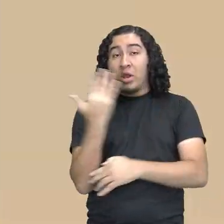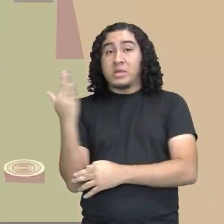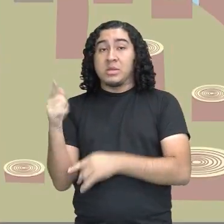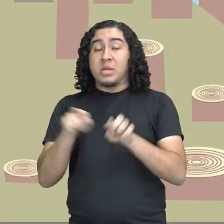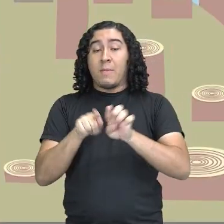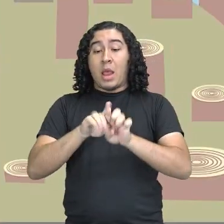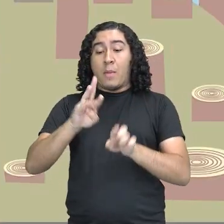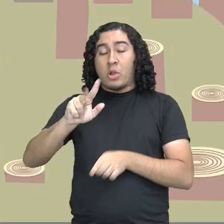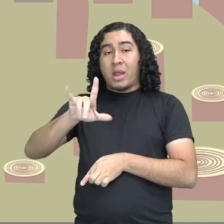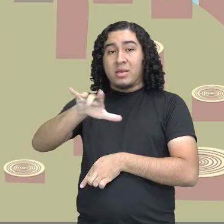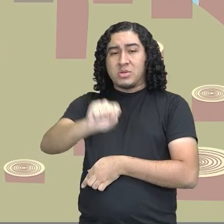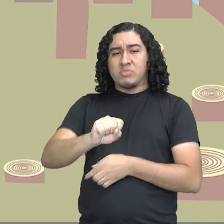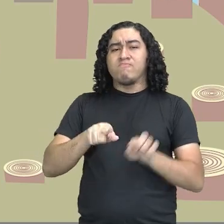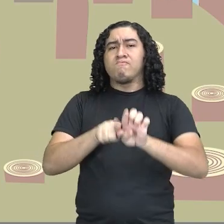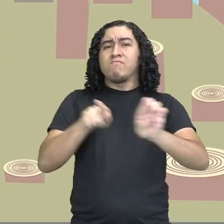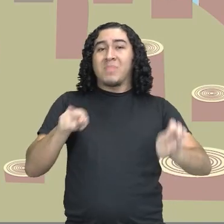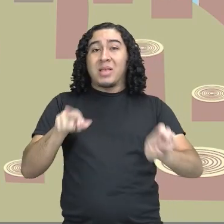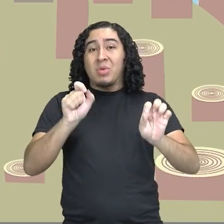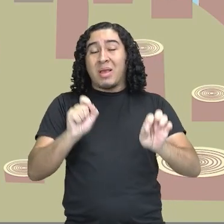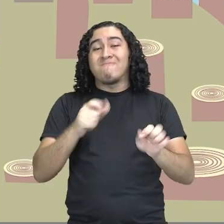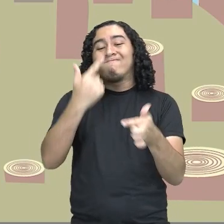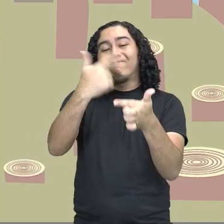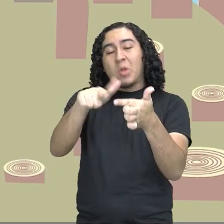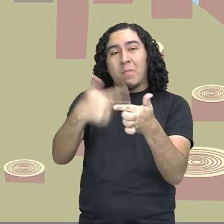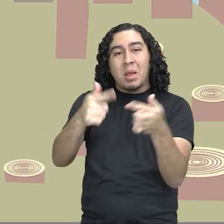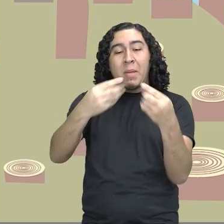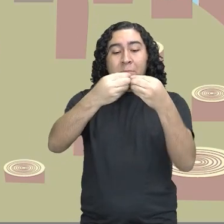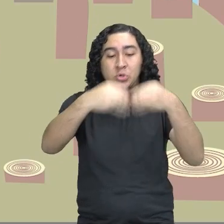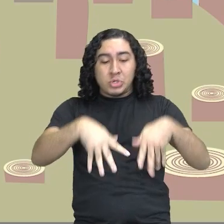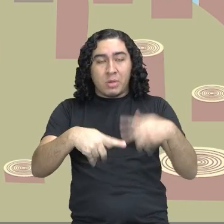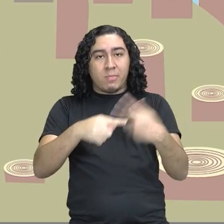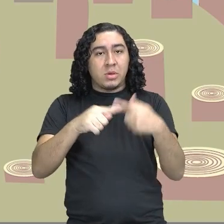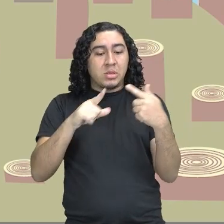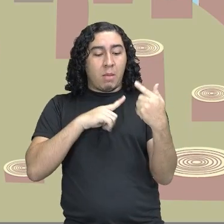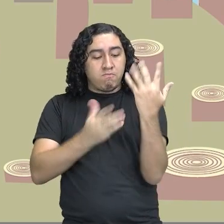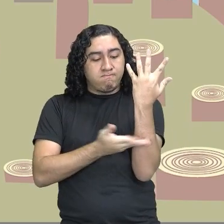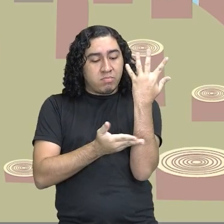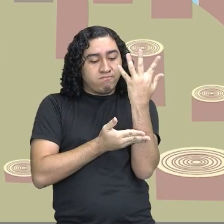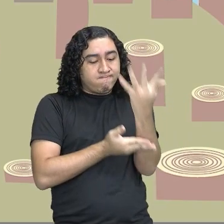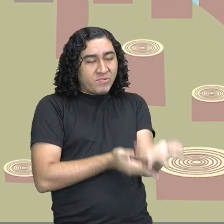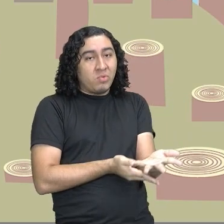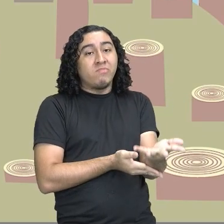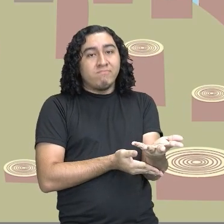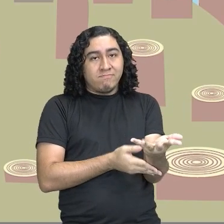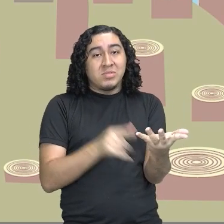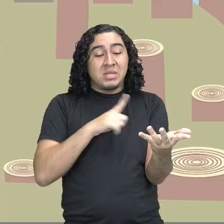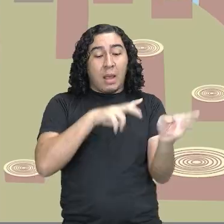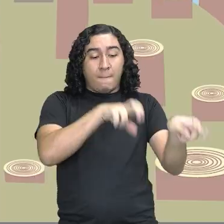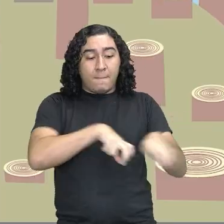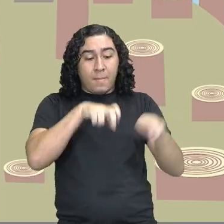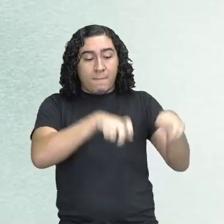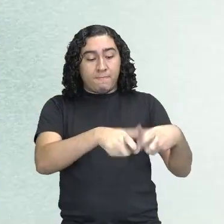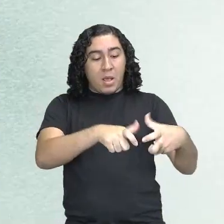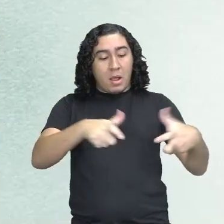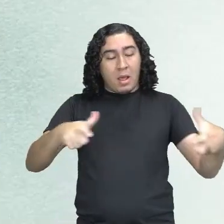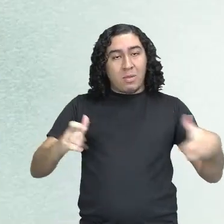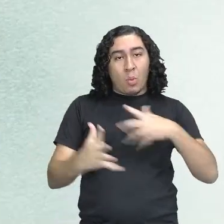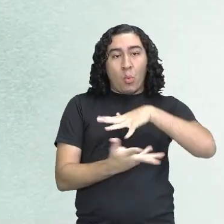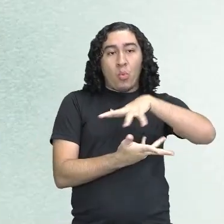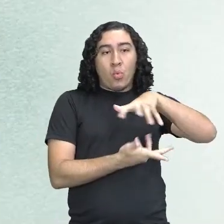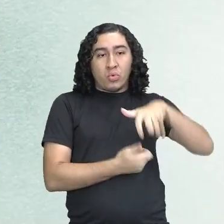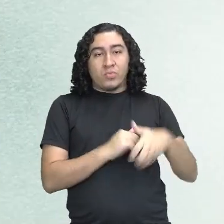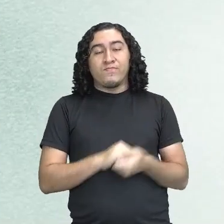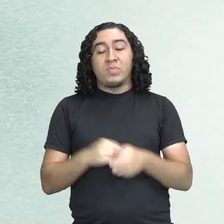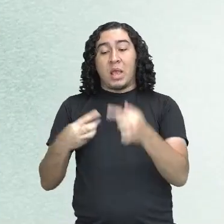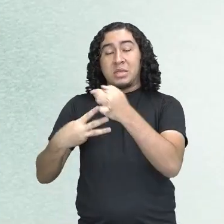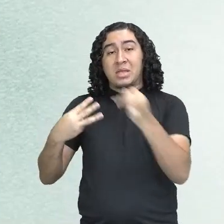boreais. Mas elas estão enfrentando crescente desmatamento por conta da expansão agrícola no mundo. As